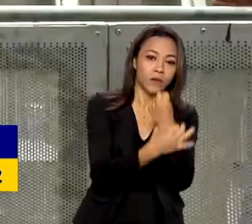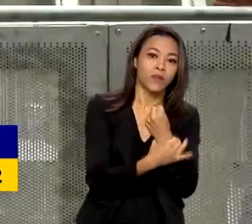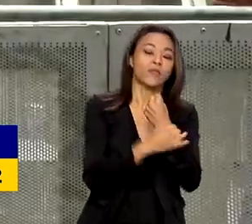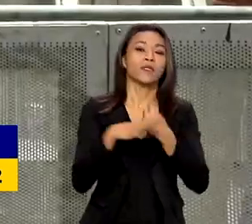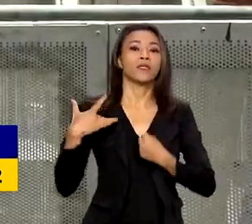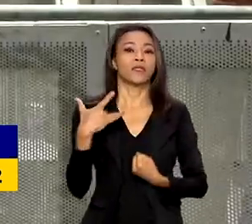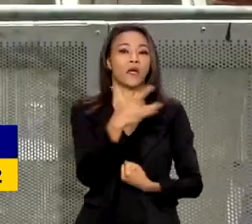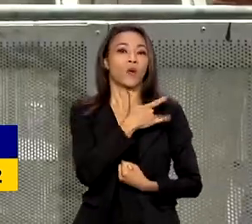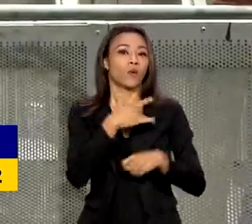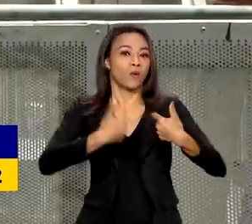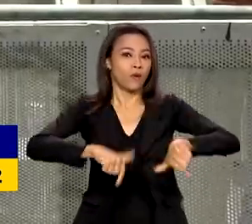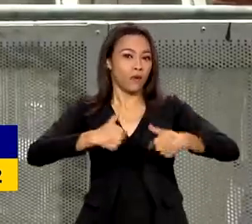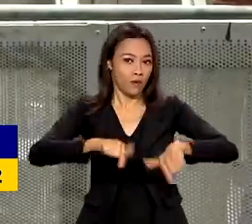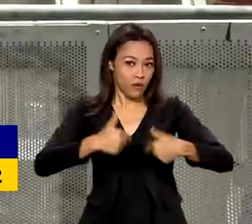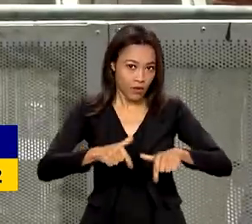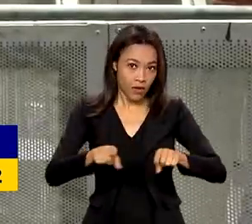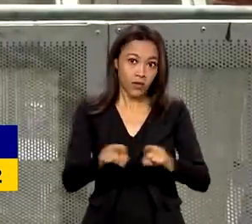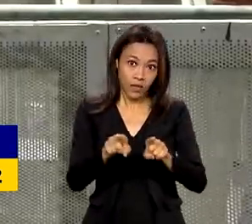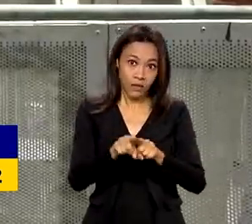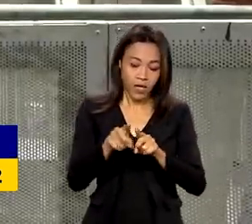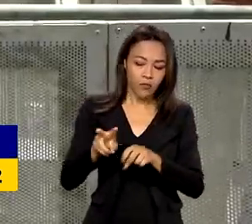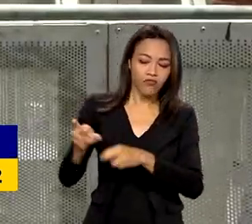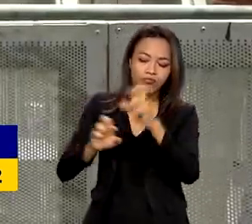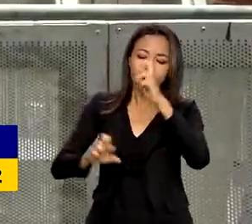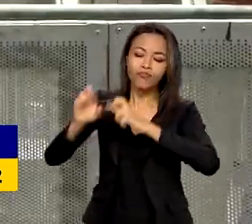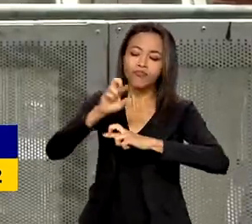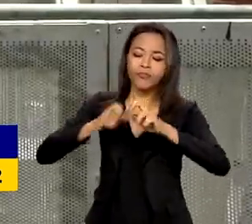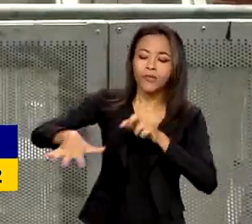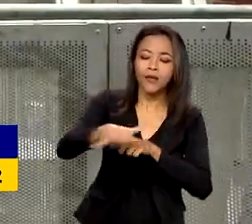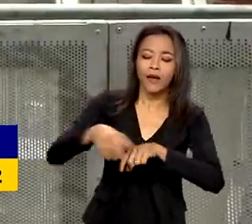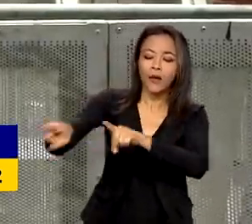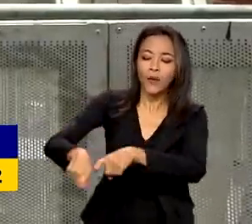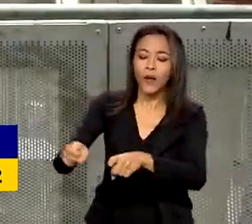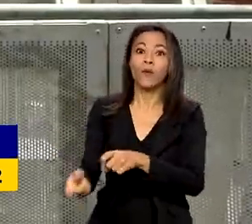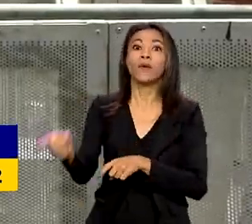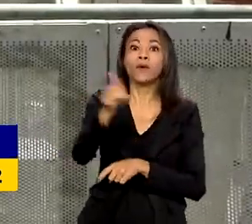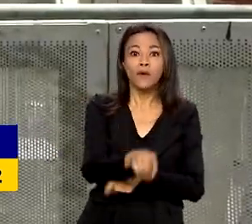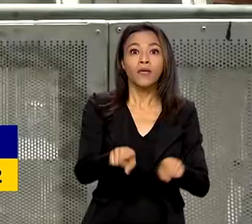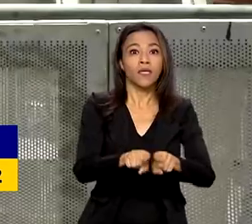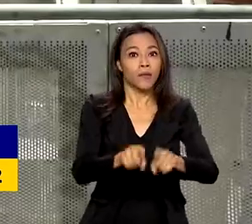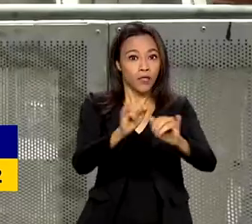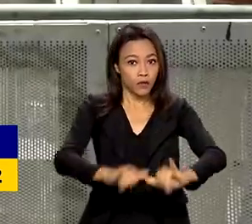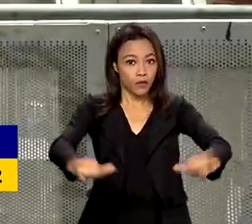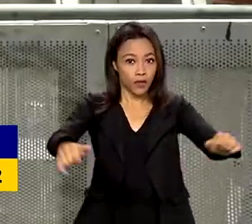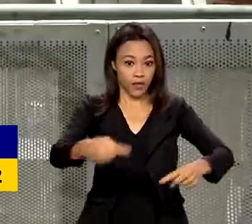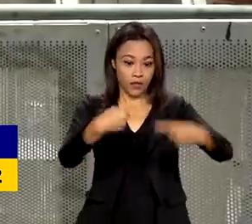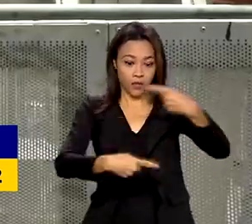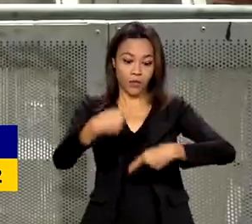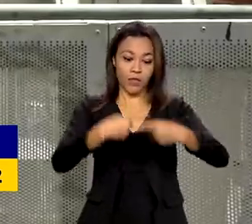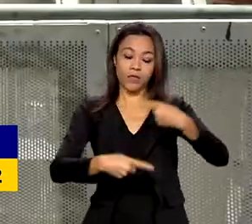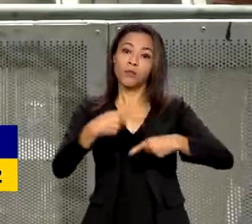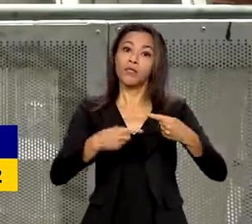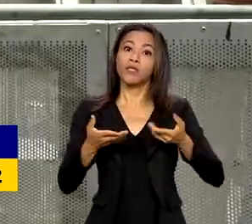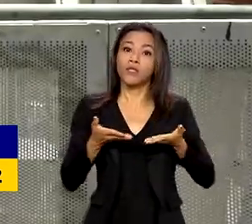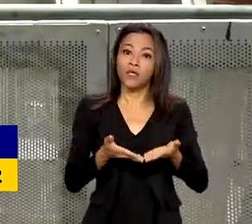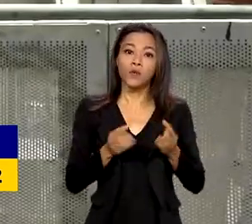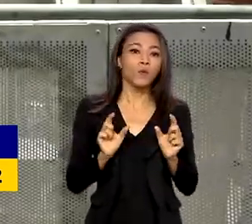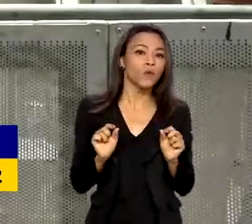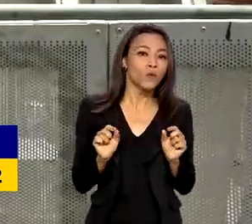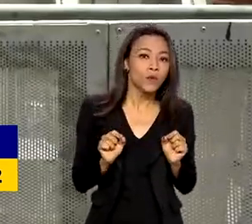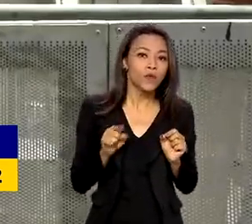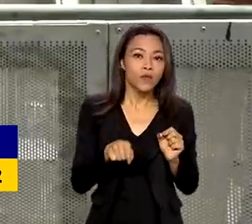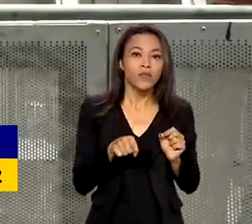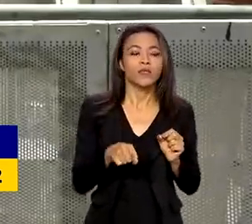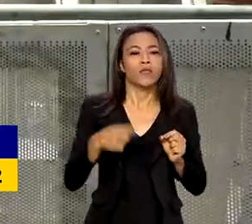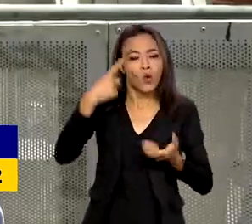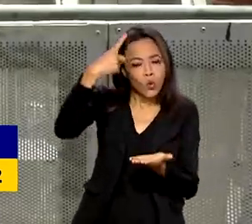trabalho e inspeção do trabalho no meio rural. E foi lançada a política dos contratos safristas para estabelecer